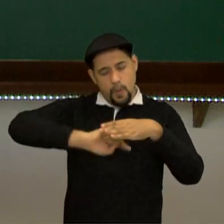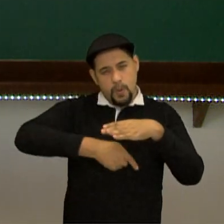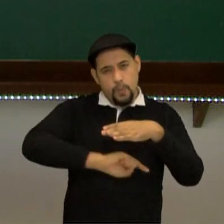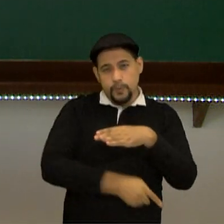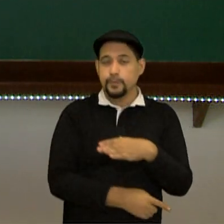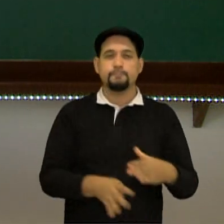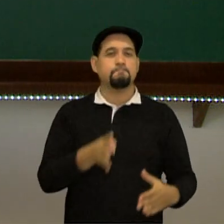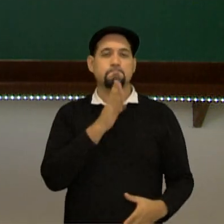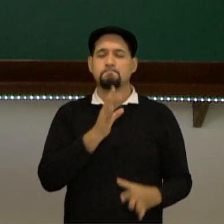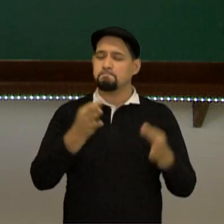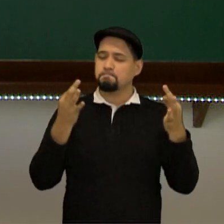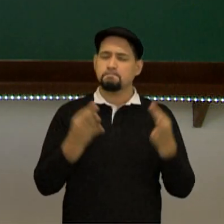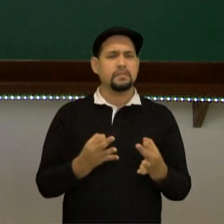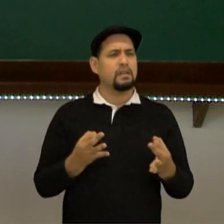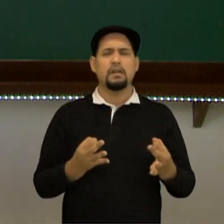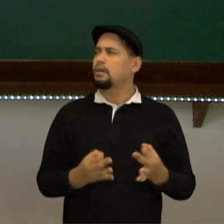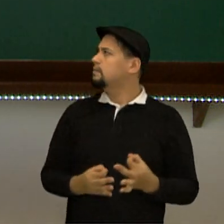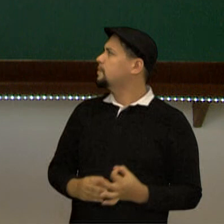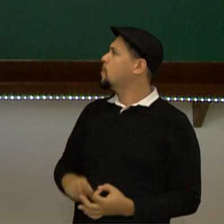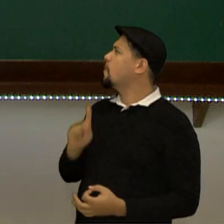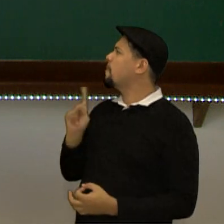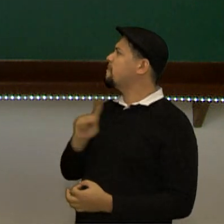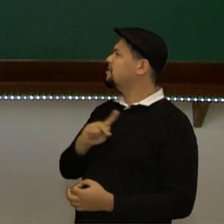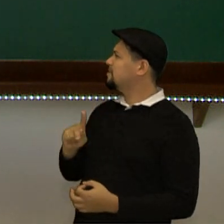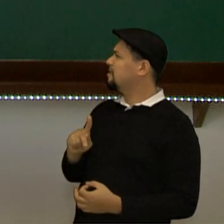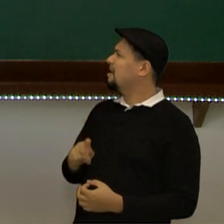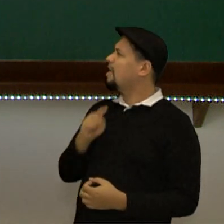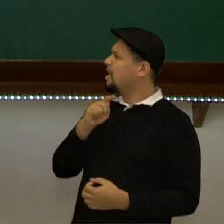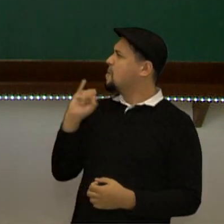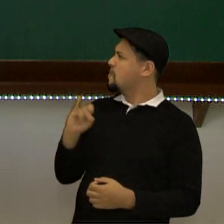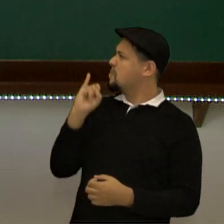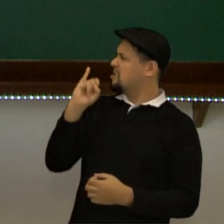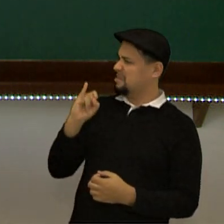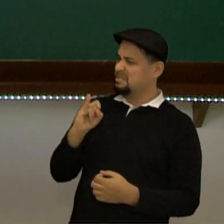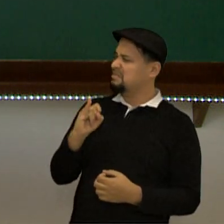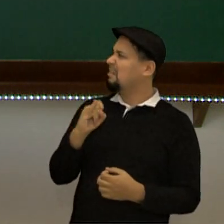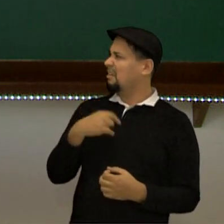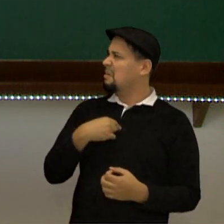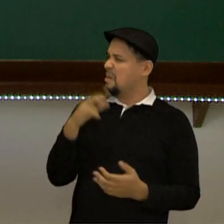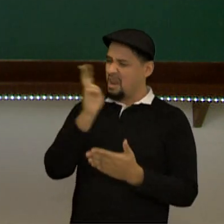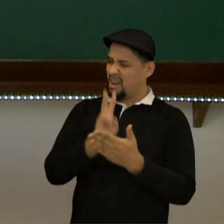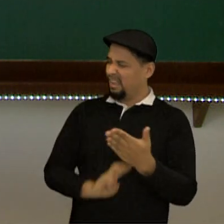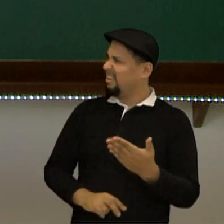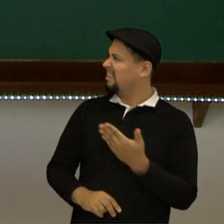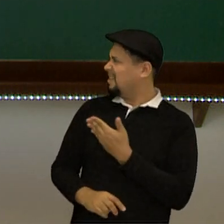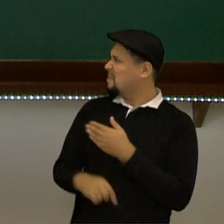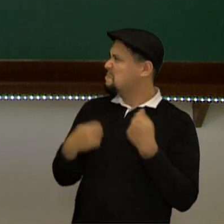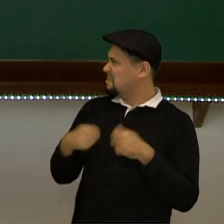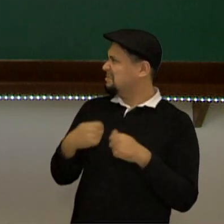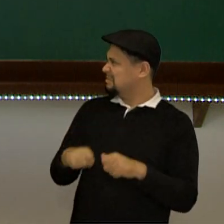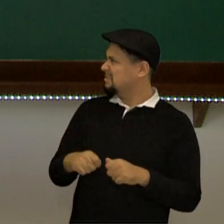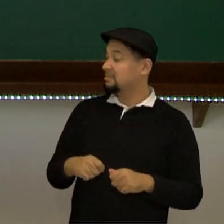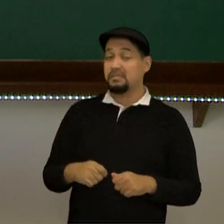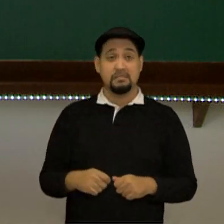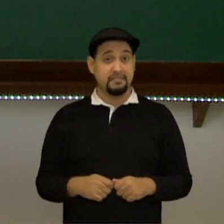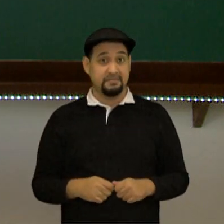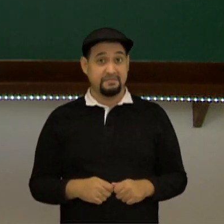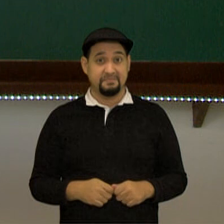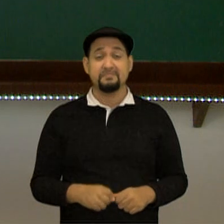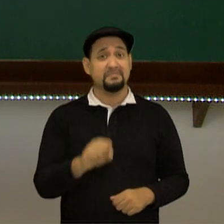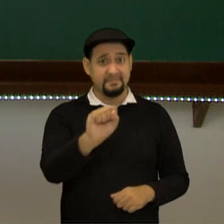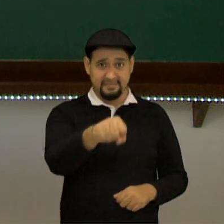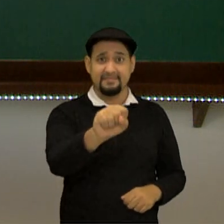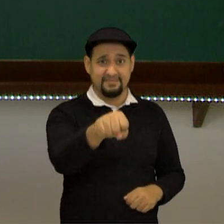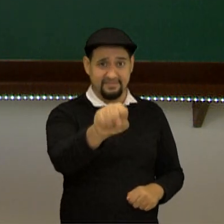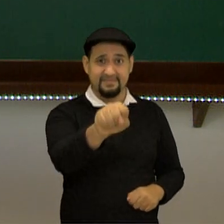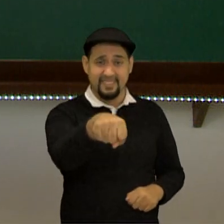seus conhecimentos. Professor, será que seria tão importante mesmo eu ler essas reportagens? Olha,